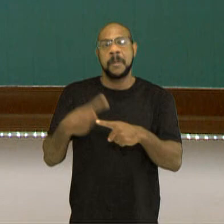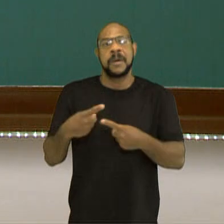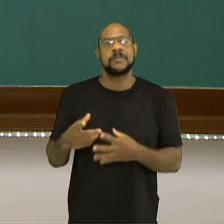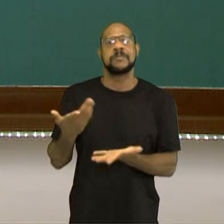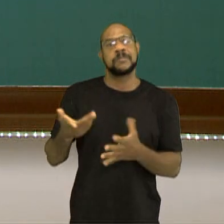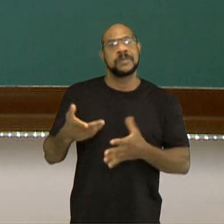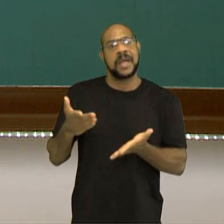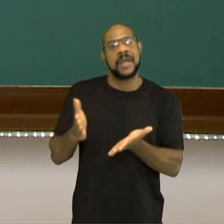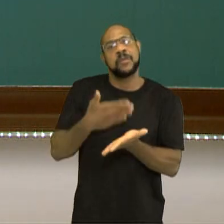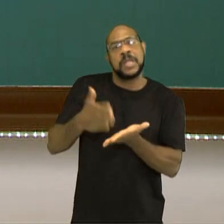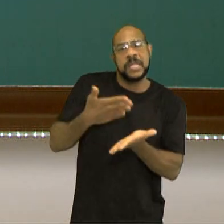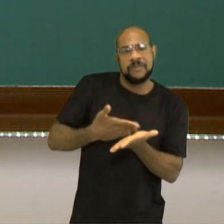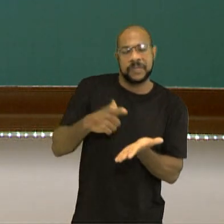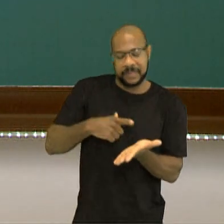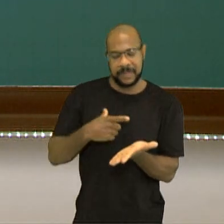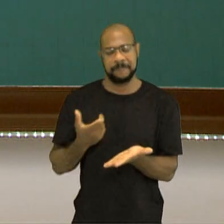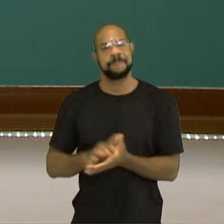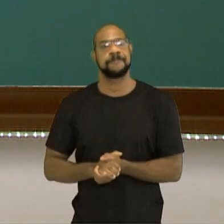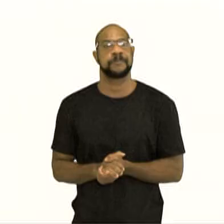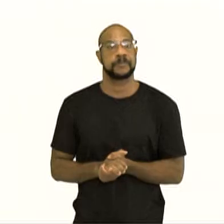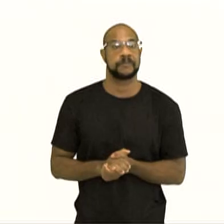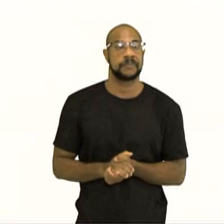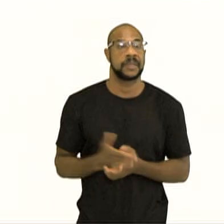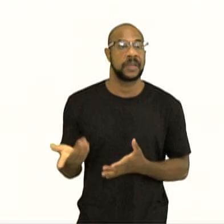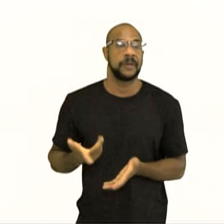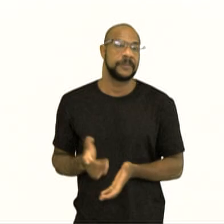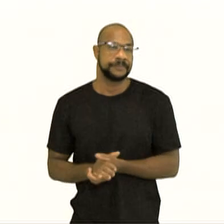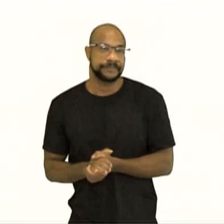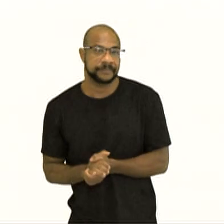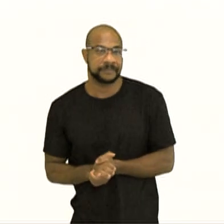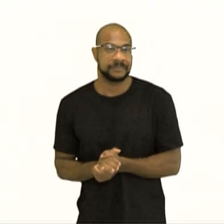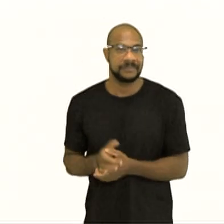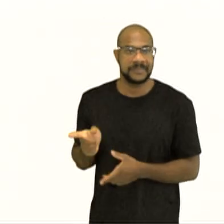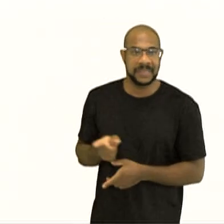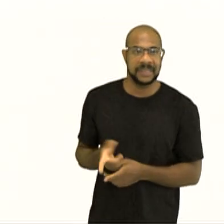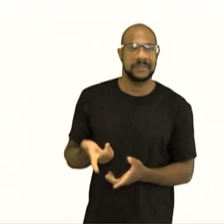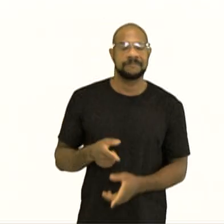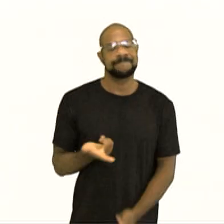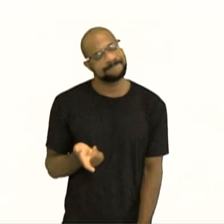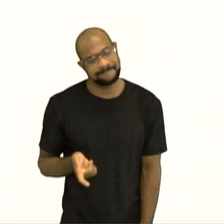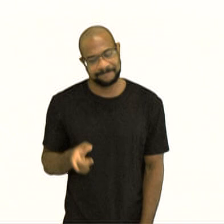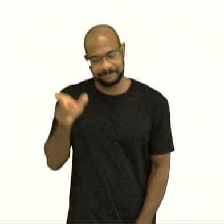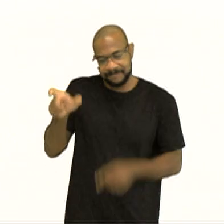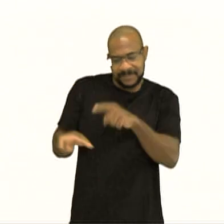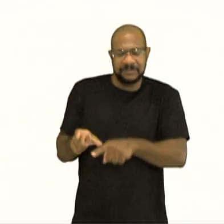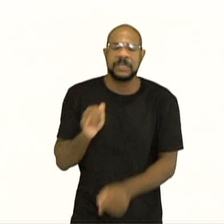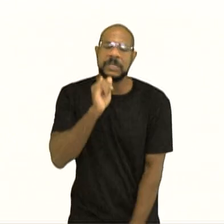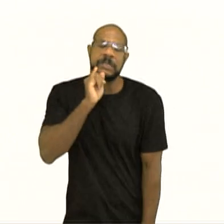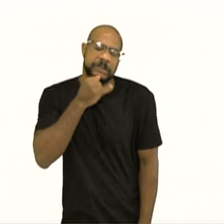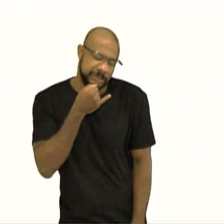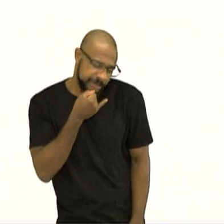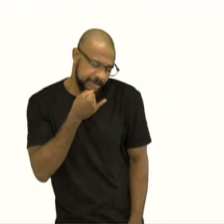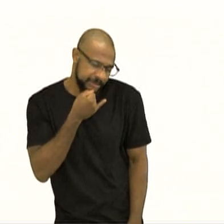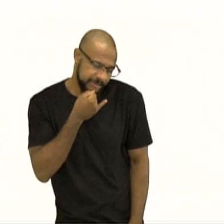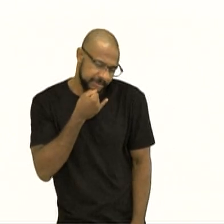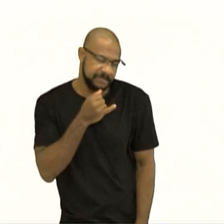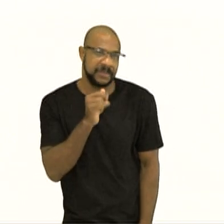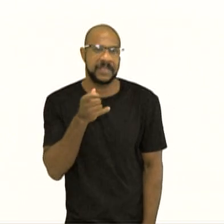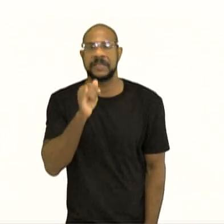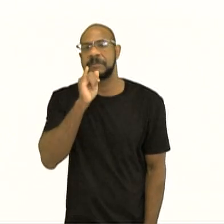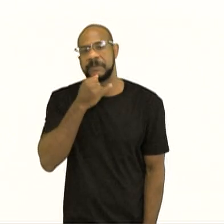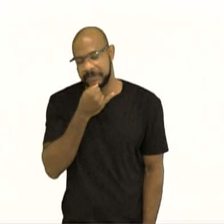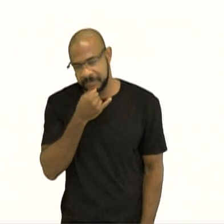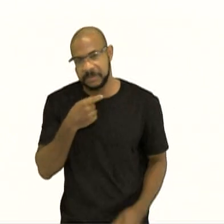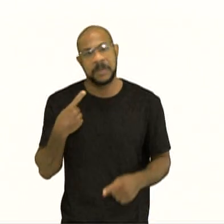escreveu. Discípulo de Sócrates, Platão ficou muito triste e desiludido com a democracia